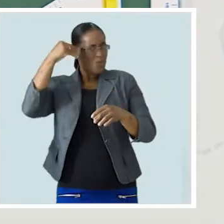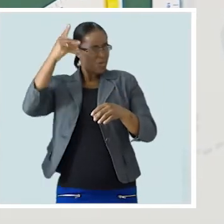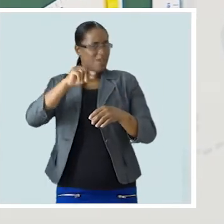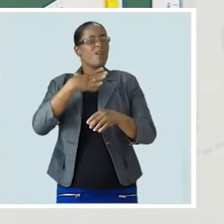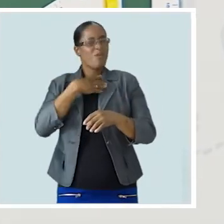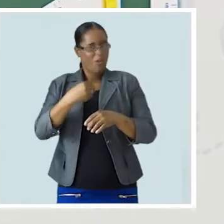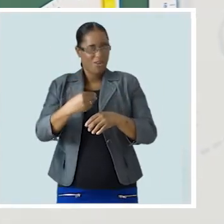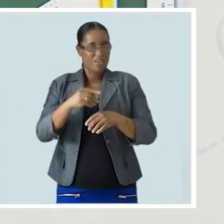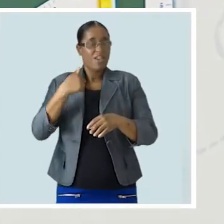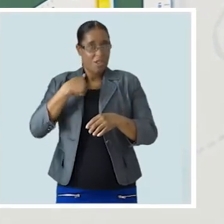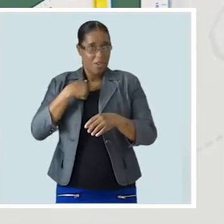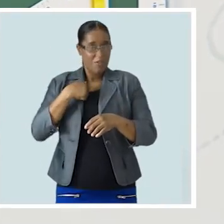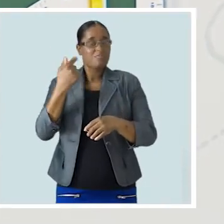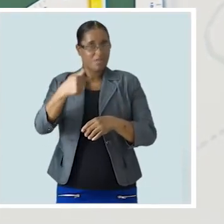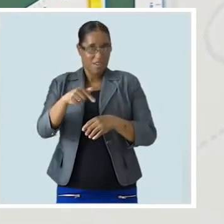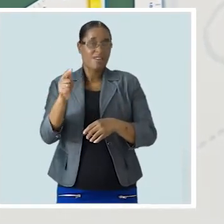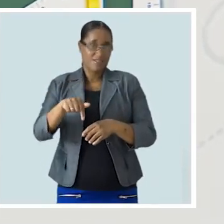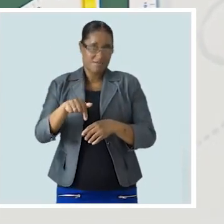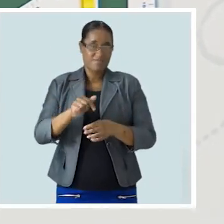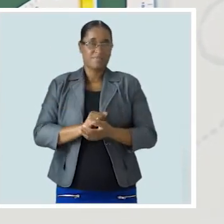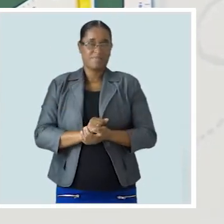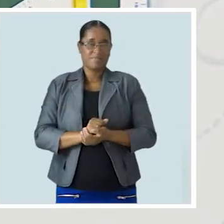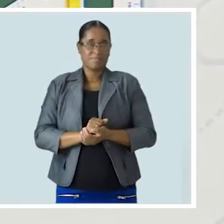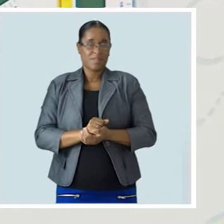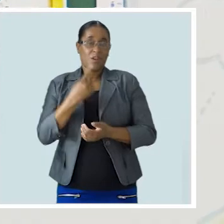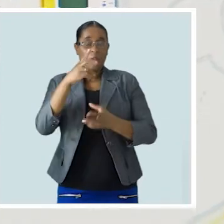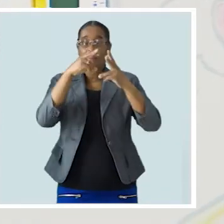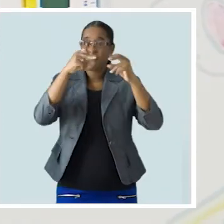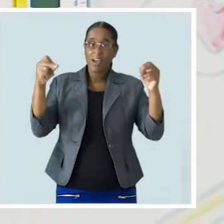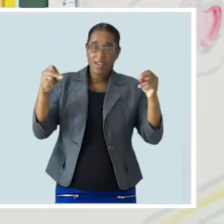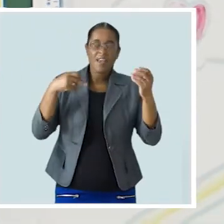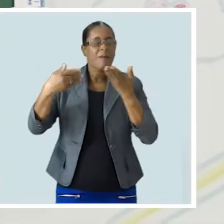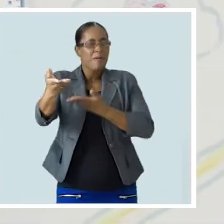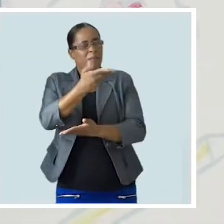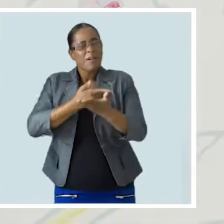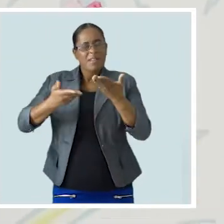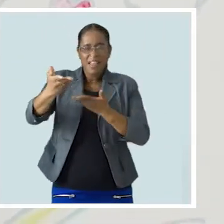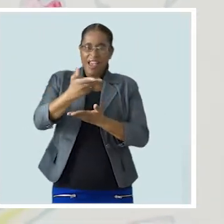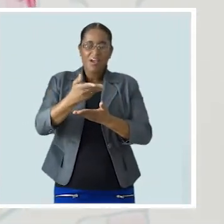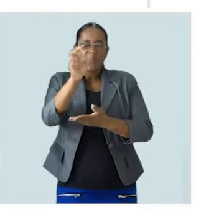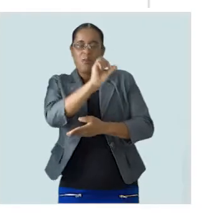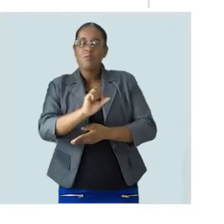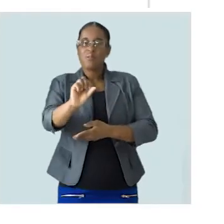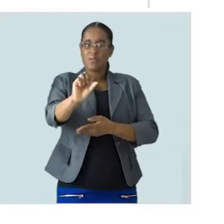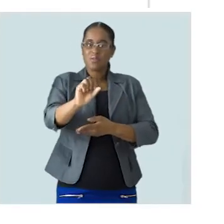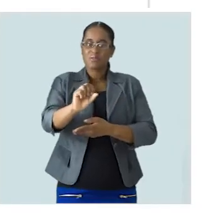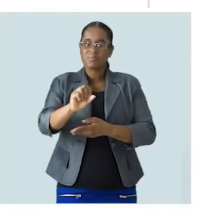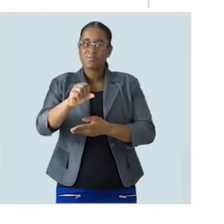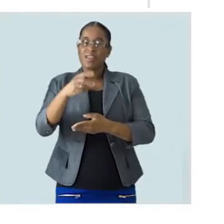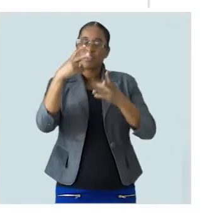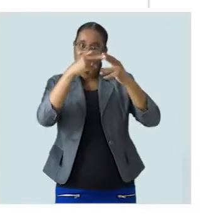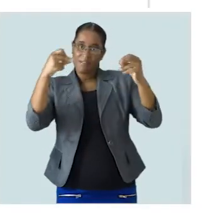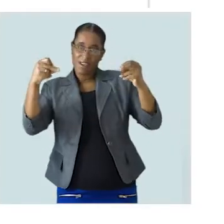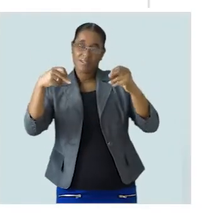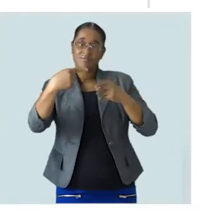gostamos. Então eu trouxe uma frase para partilhar convosco, que é a seguinte